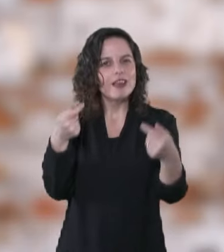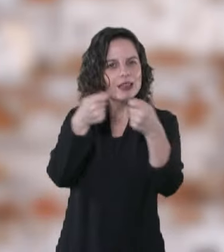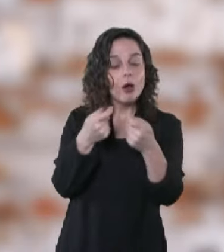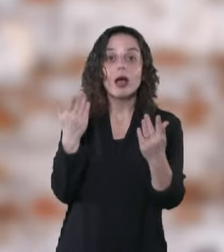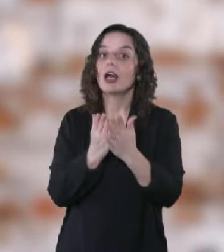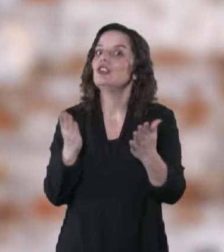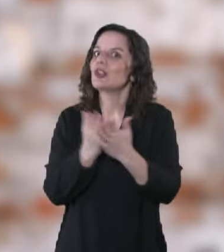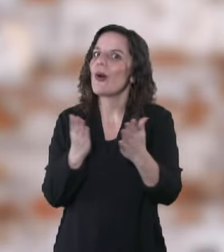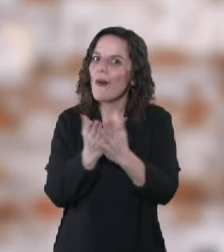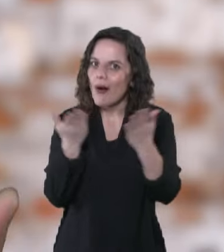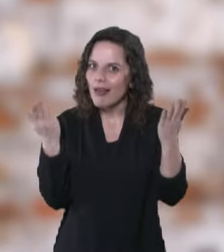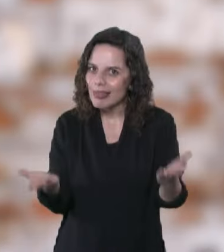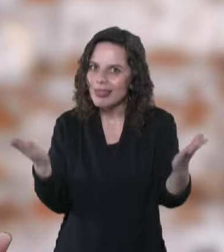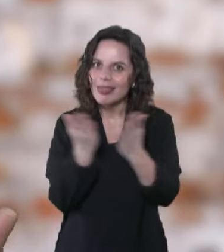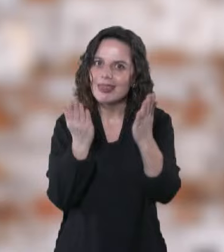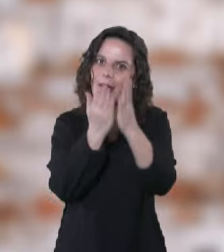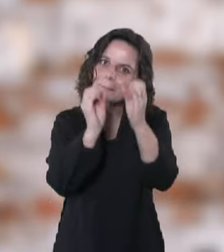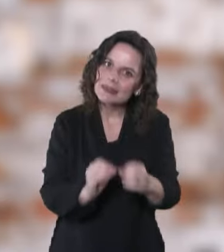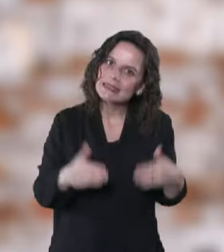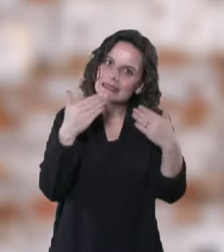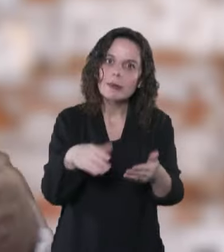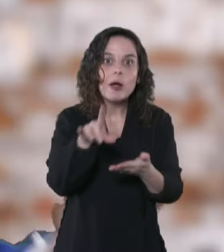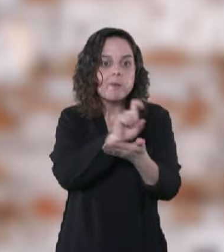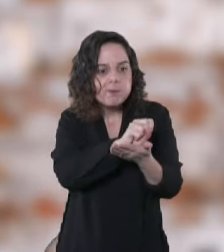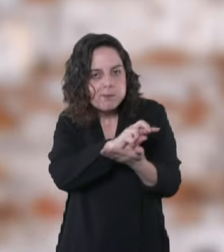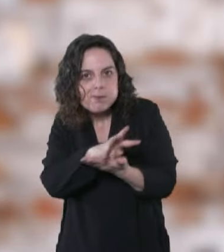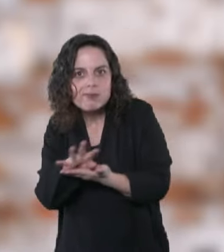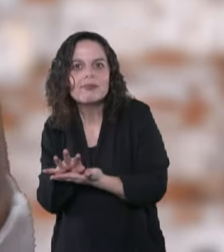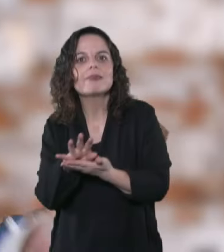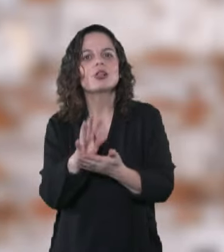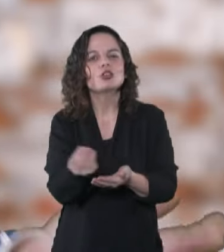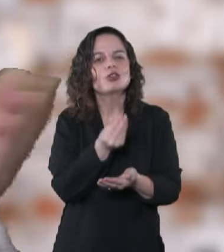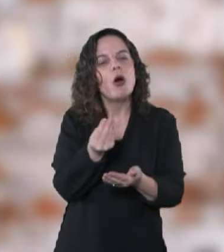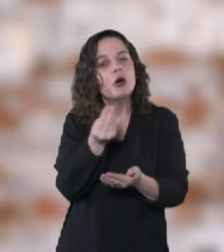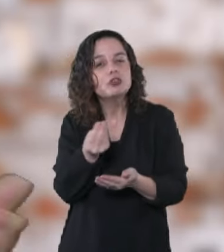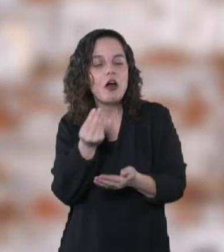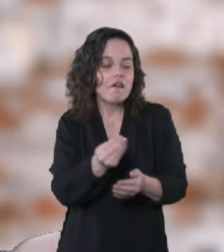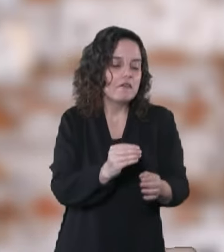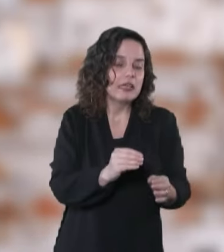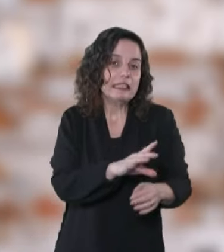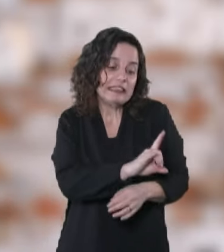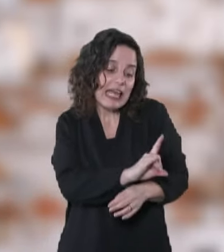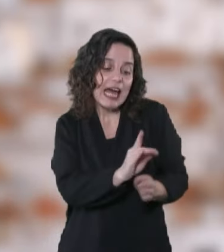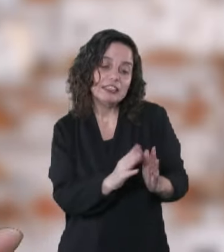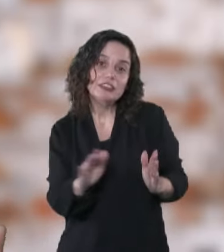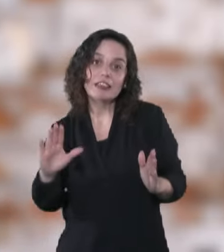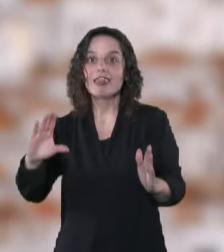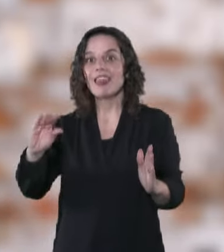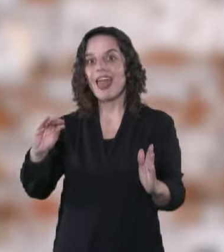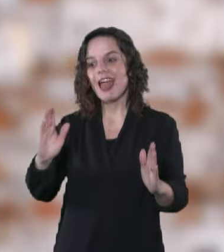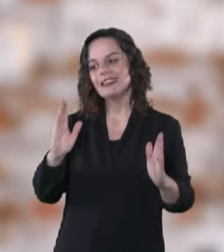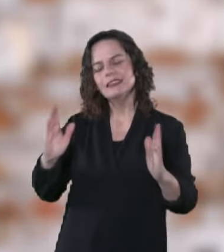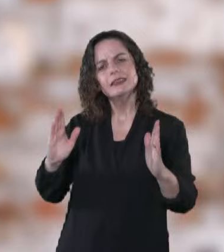escola, até na fase inicial do primeiro ciclo, dos jovens entre os 6 e os 10 anos, que é tão